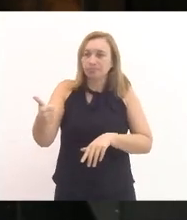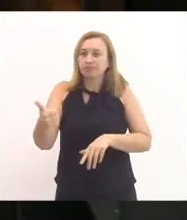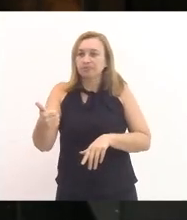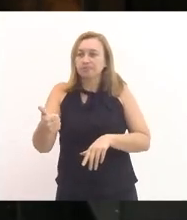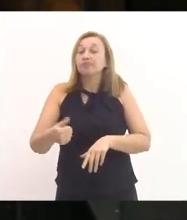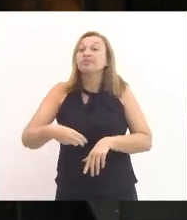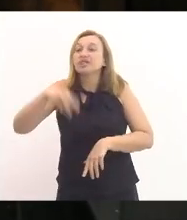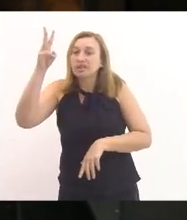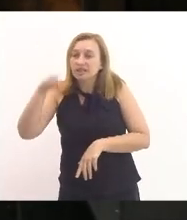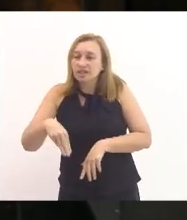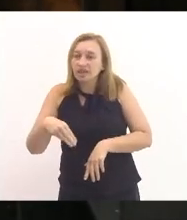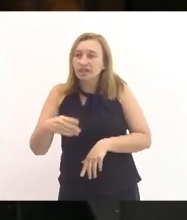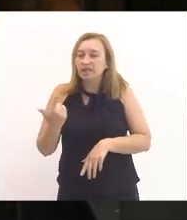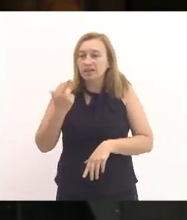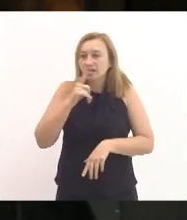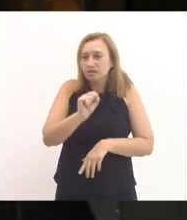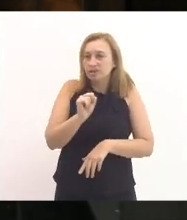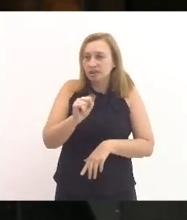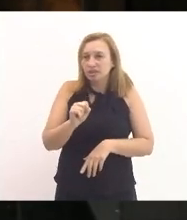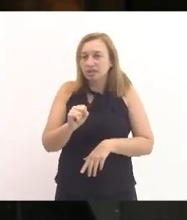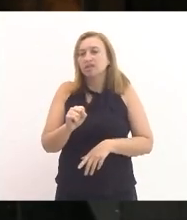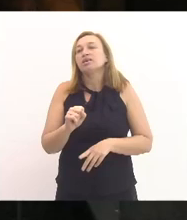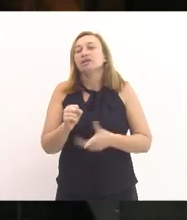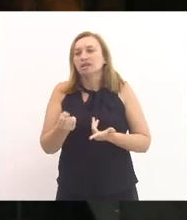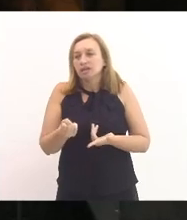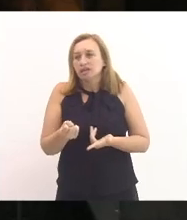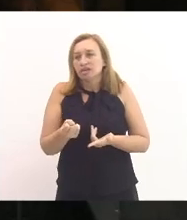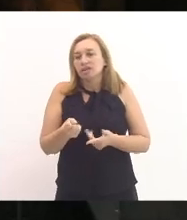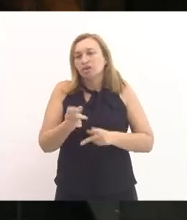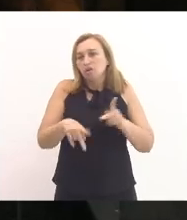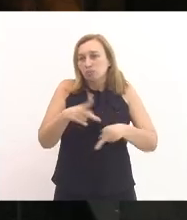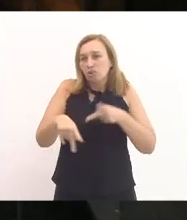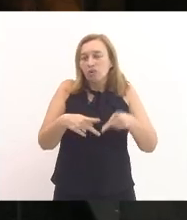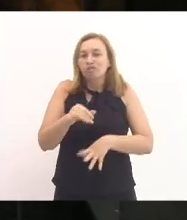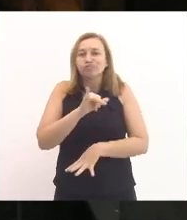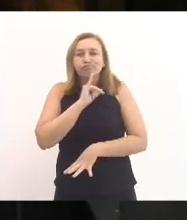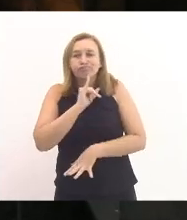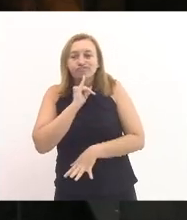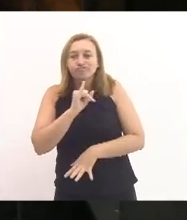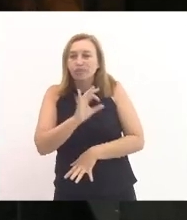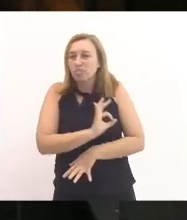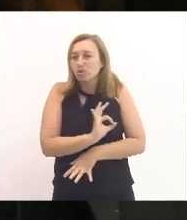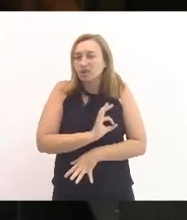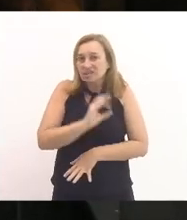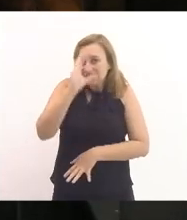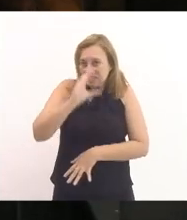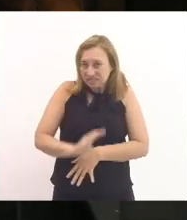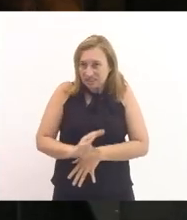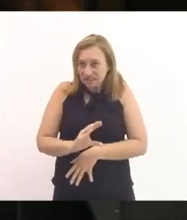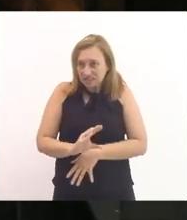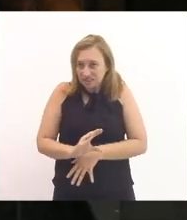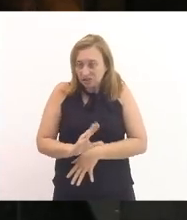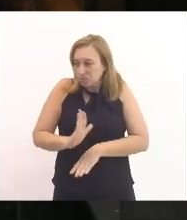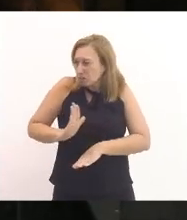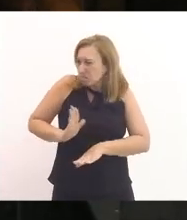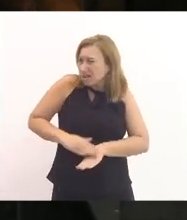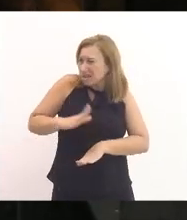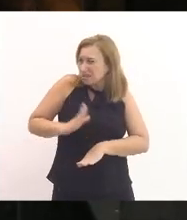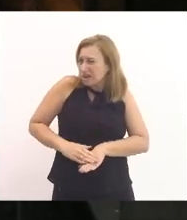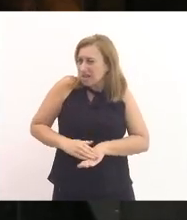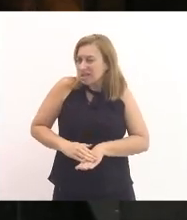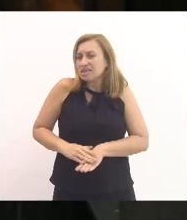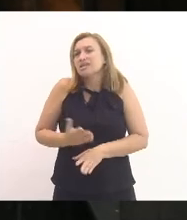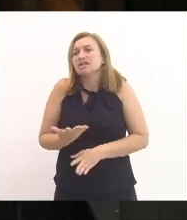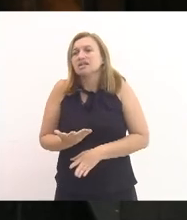e quem ganha com isso é a população e infelizmente a polícia civil ela de maneira conto mais